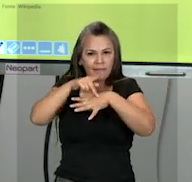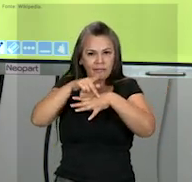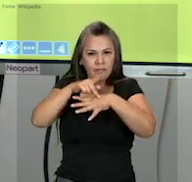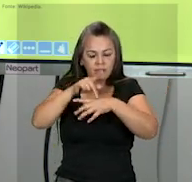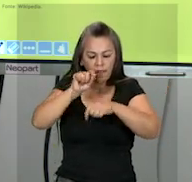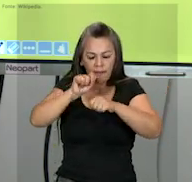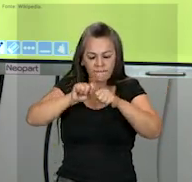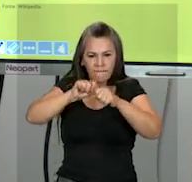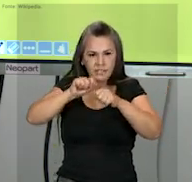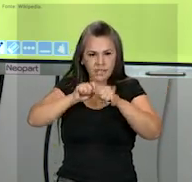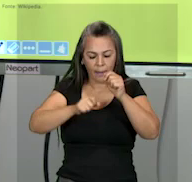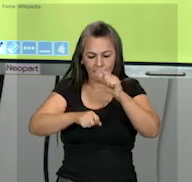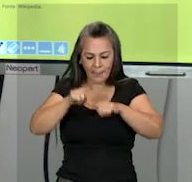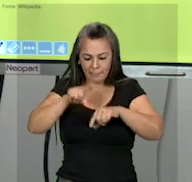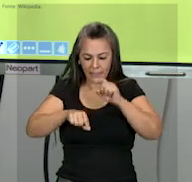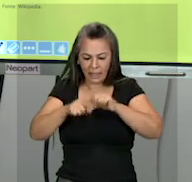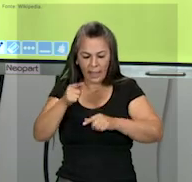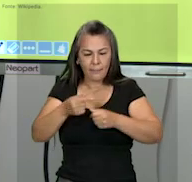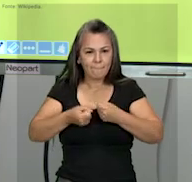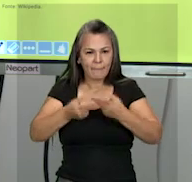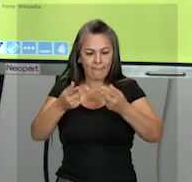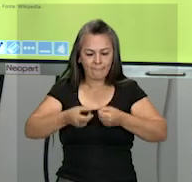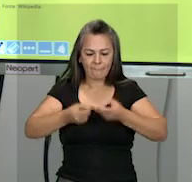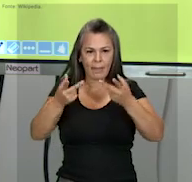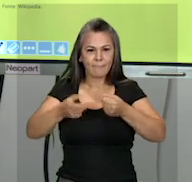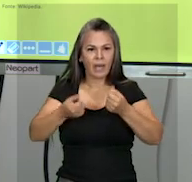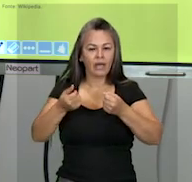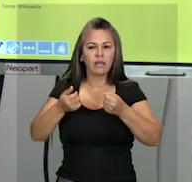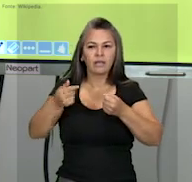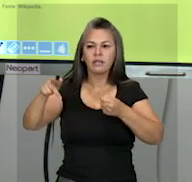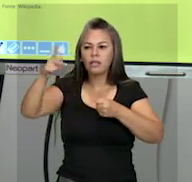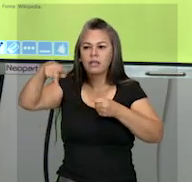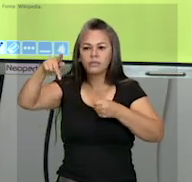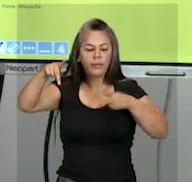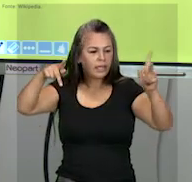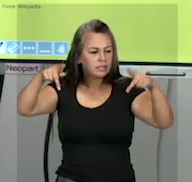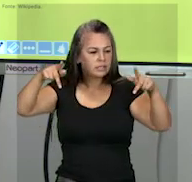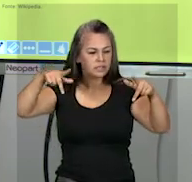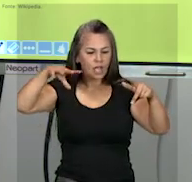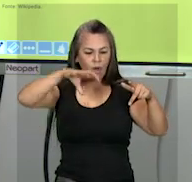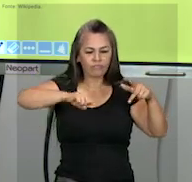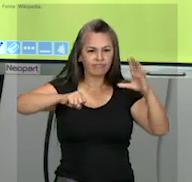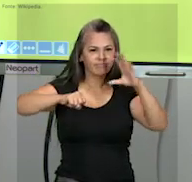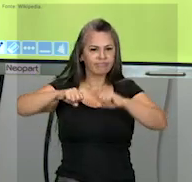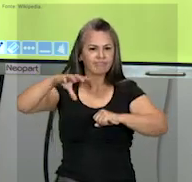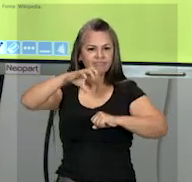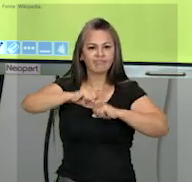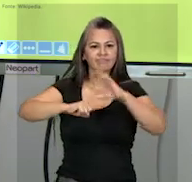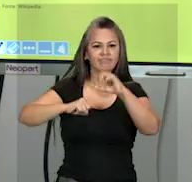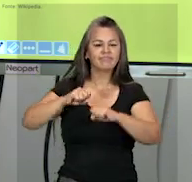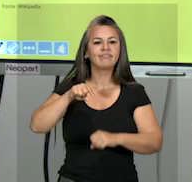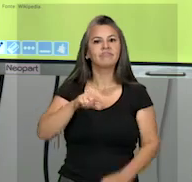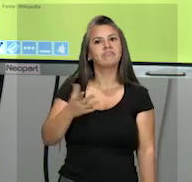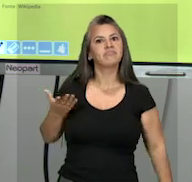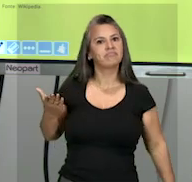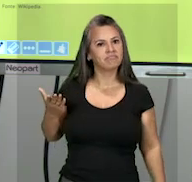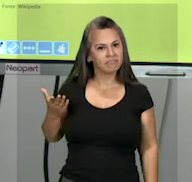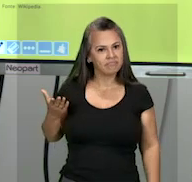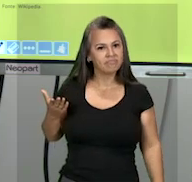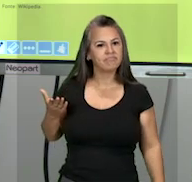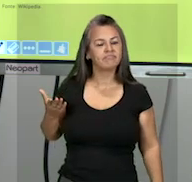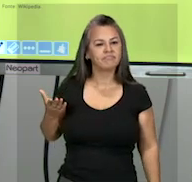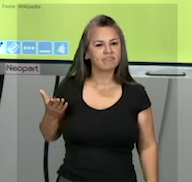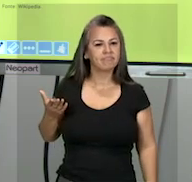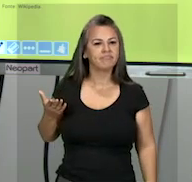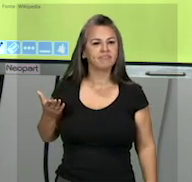coisas feito em Taiwan, feito na Coreia, que hoje é feito na Indonésia, feito no Vietnã, feito na Tailândia. São os